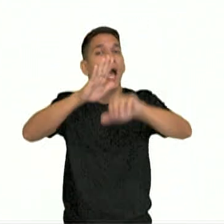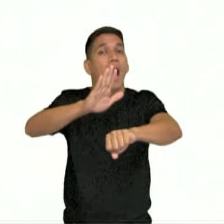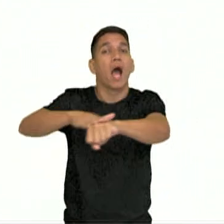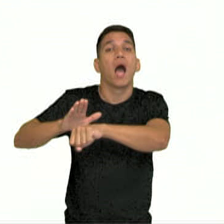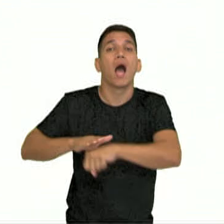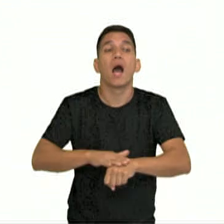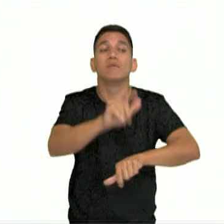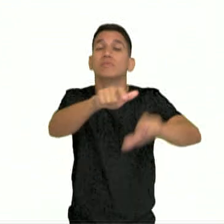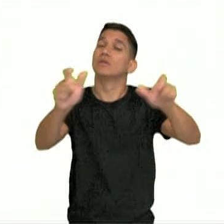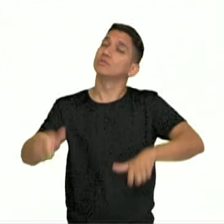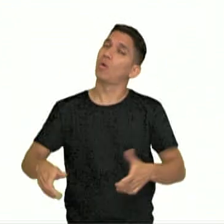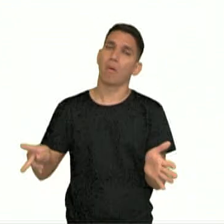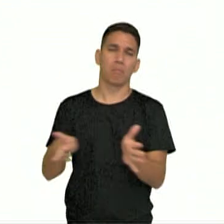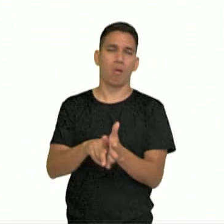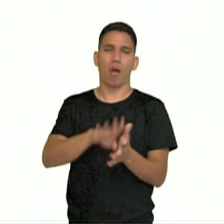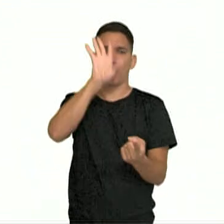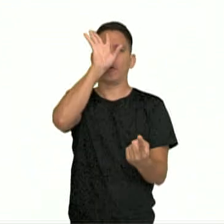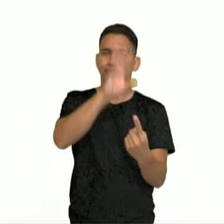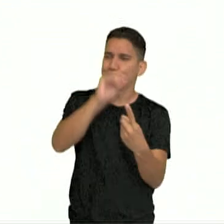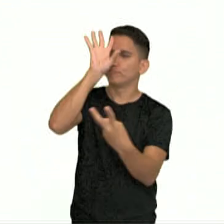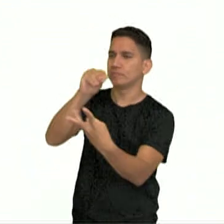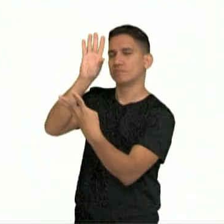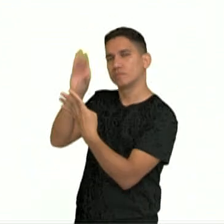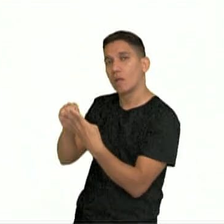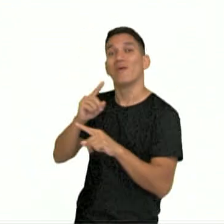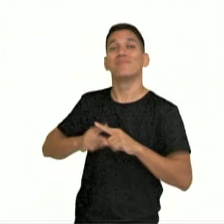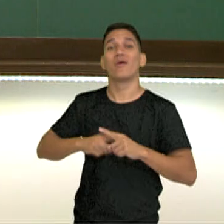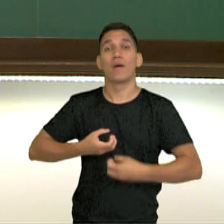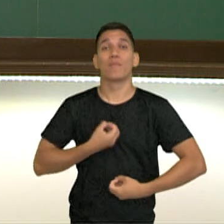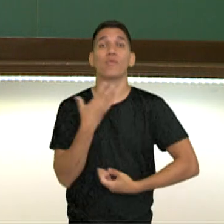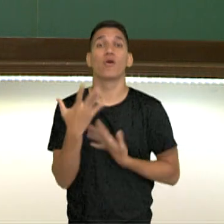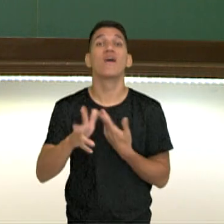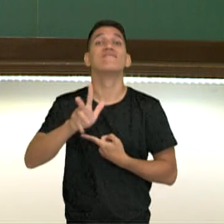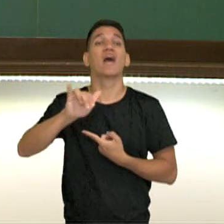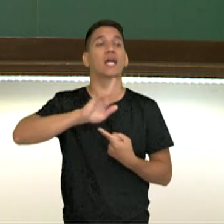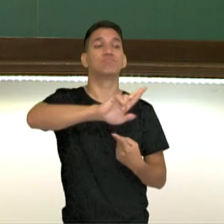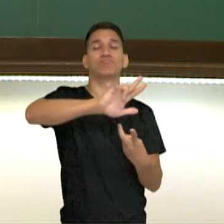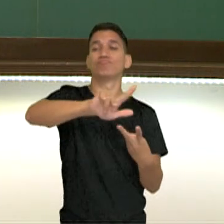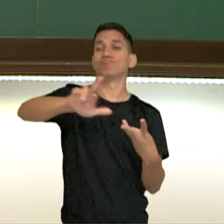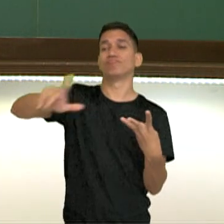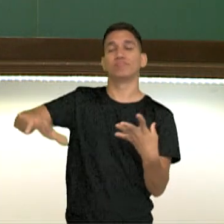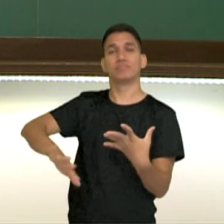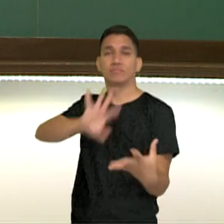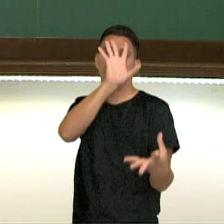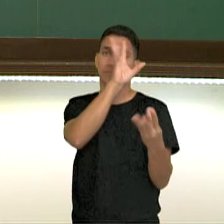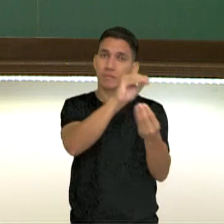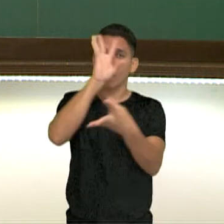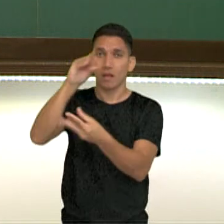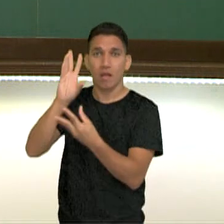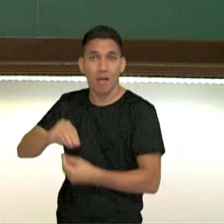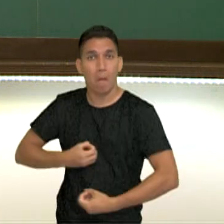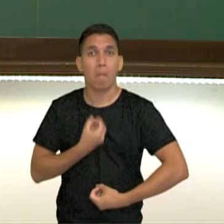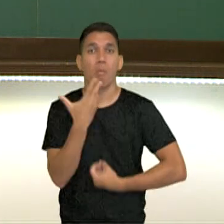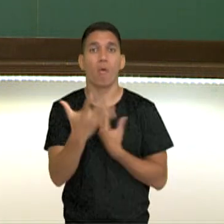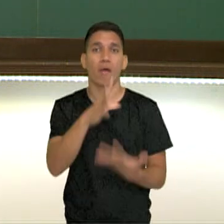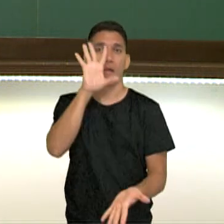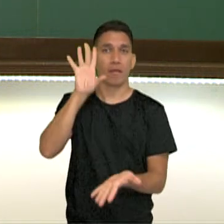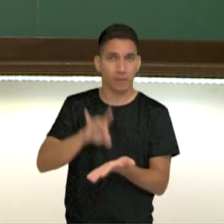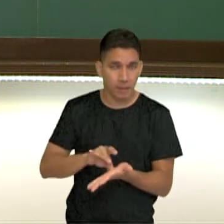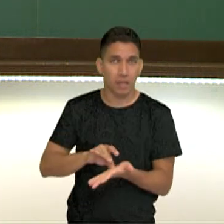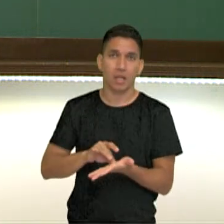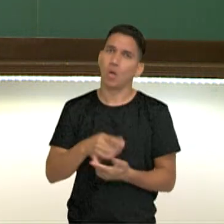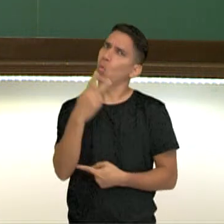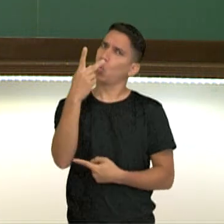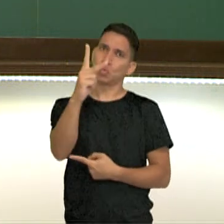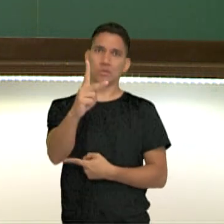próprias conclusões, porque a poesia ela vai trabalhar de maneiras diferenciadas, a poesia concreta. O seu entendimento pode não